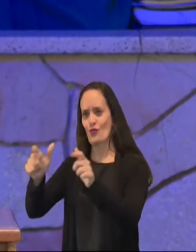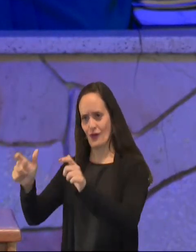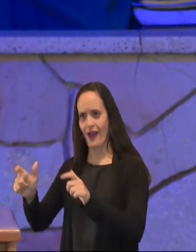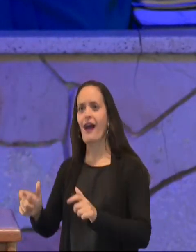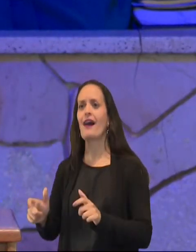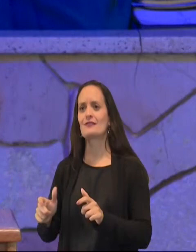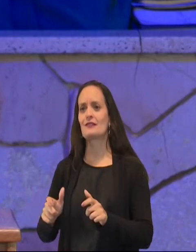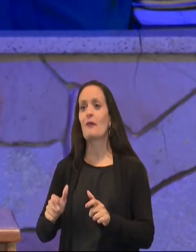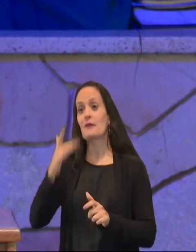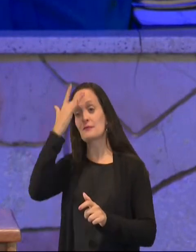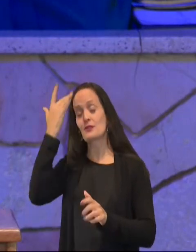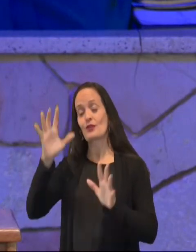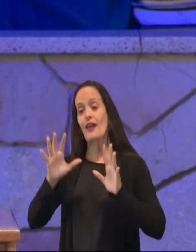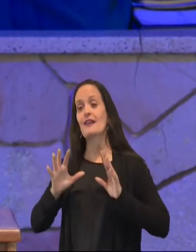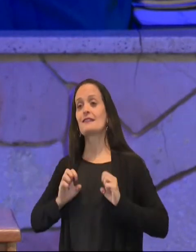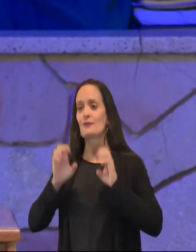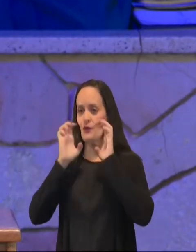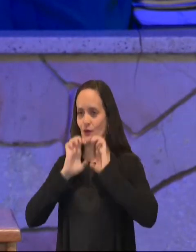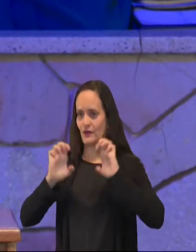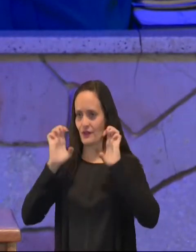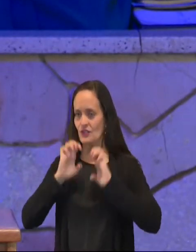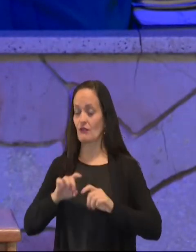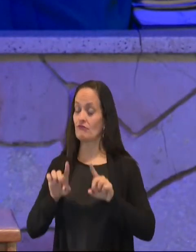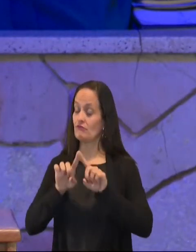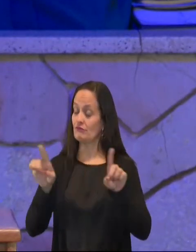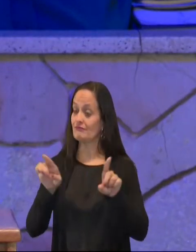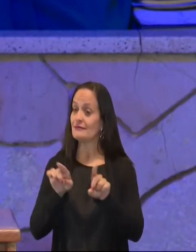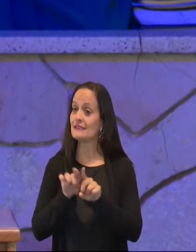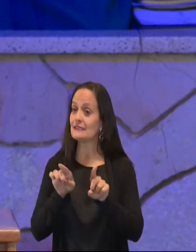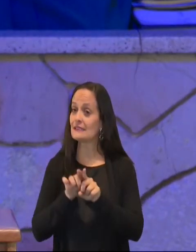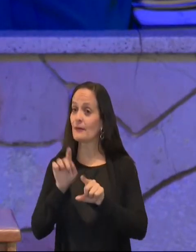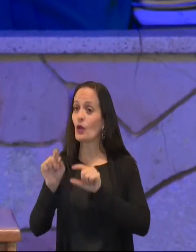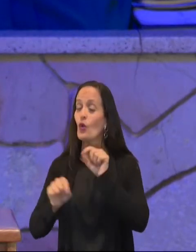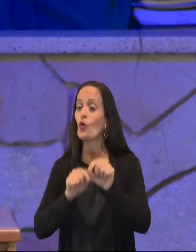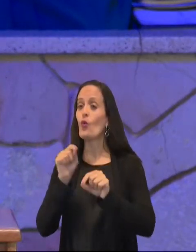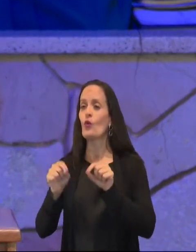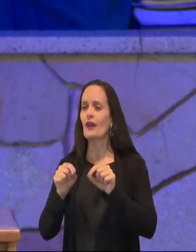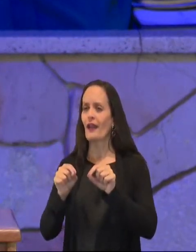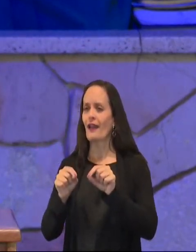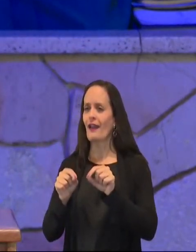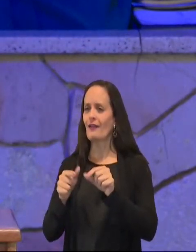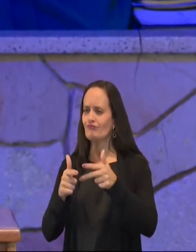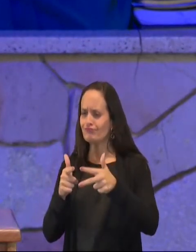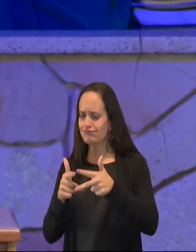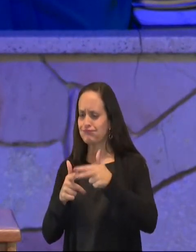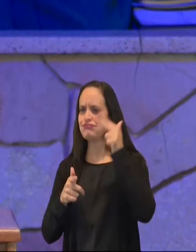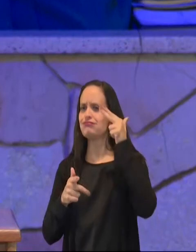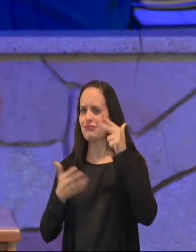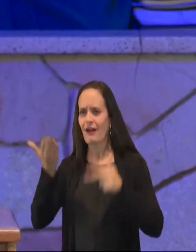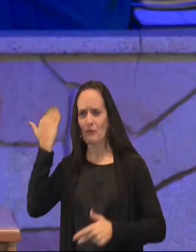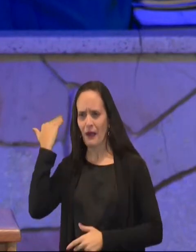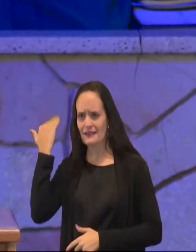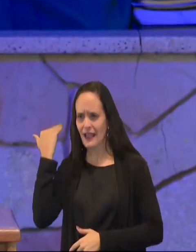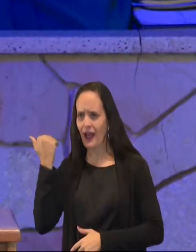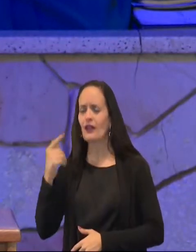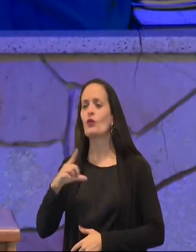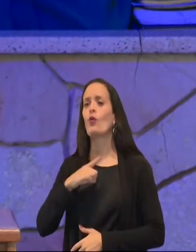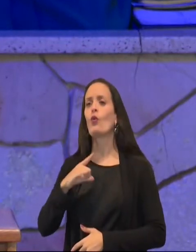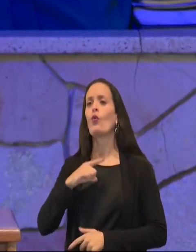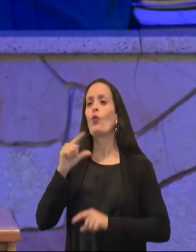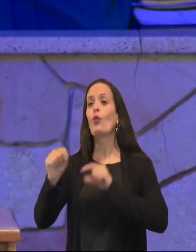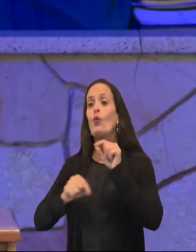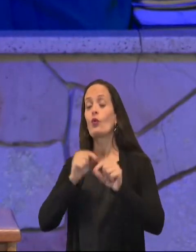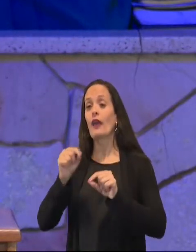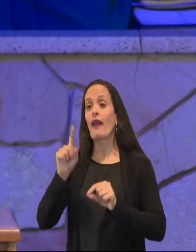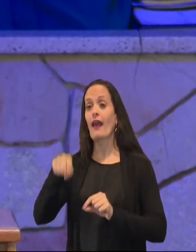o Evangelho. Mas ele vai falar também de circuncisão e incircuncisão, ou seja, um hábito meramente religioso dos